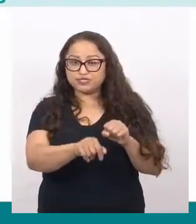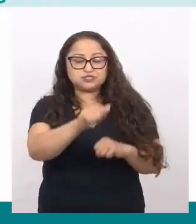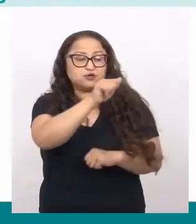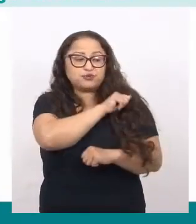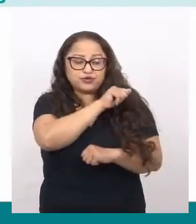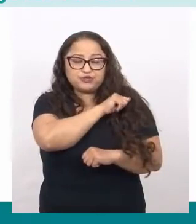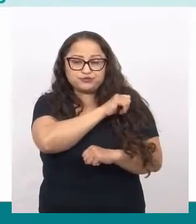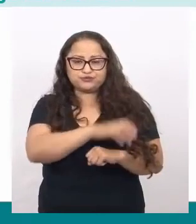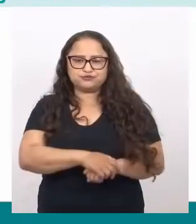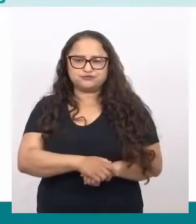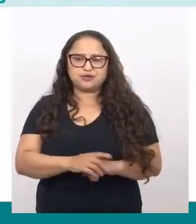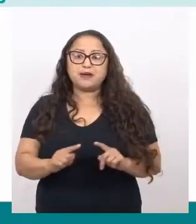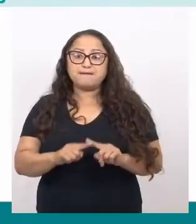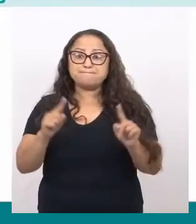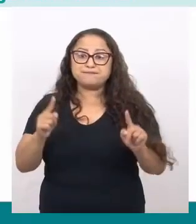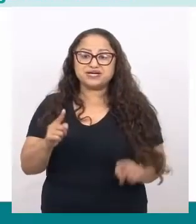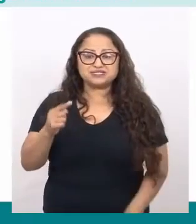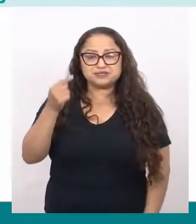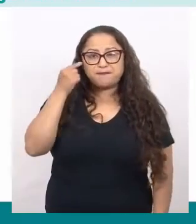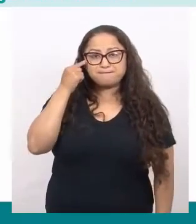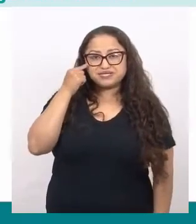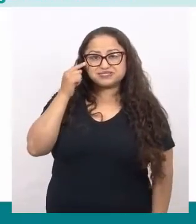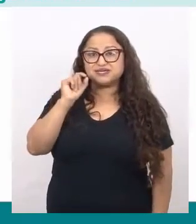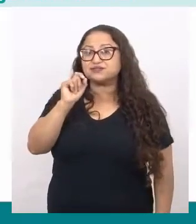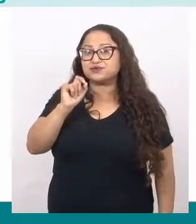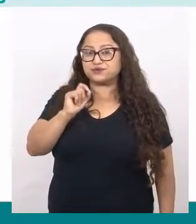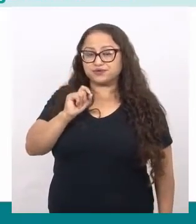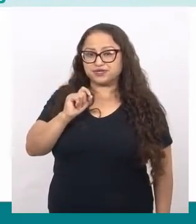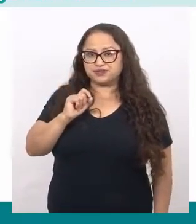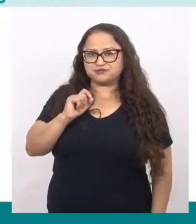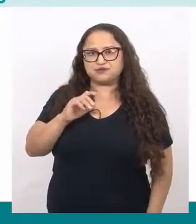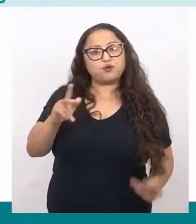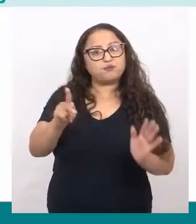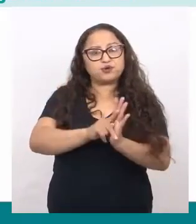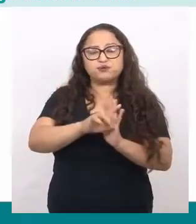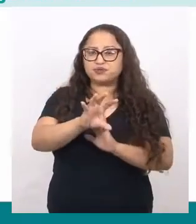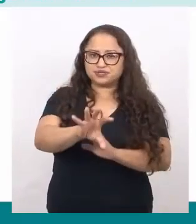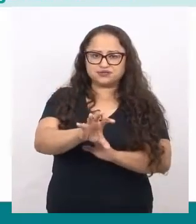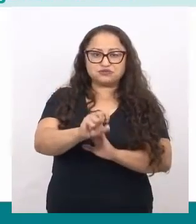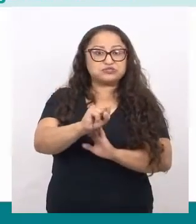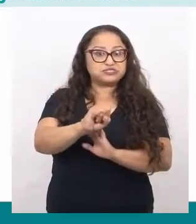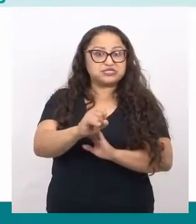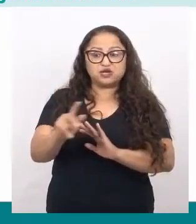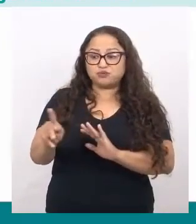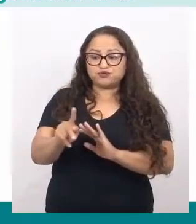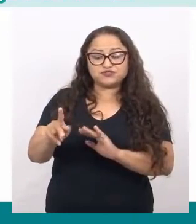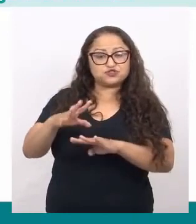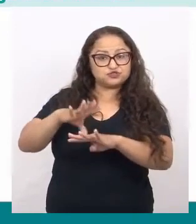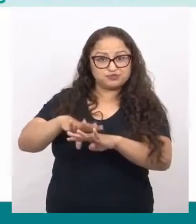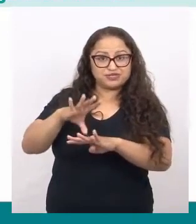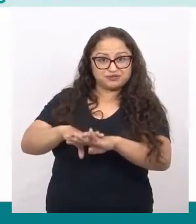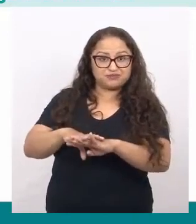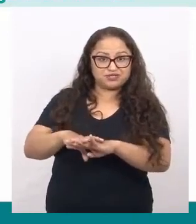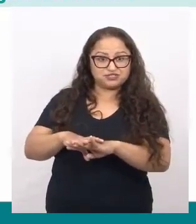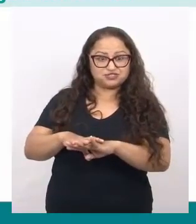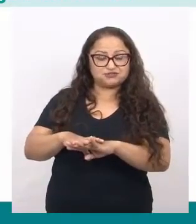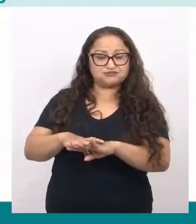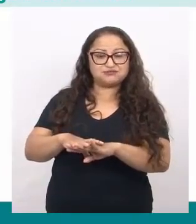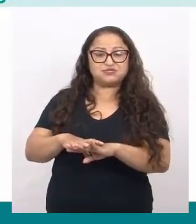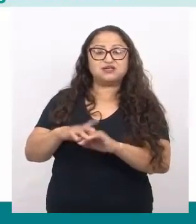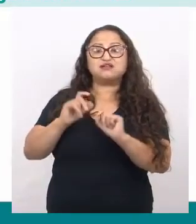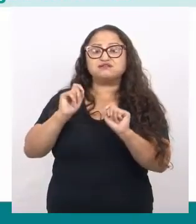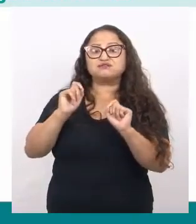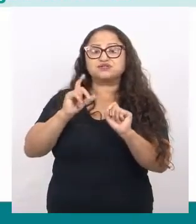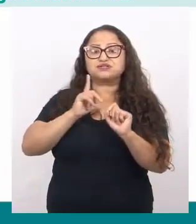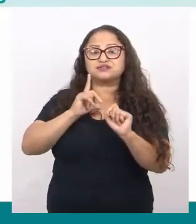desenvolvendo, mas ela foi pensada para aqueles componentes. Então, se é um professor de matemática, ele vai dar aquela componente